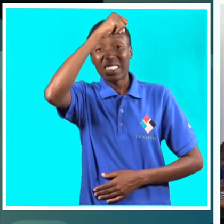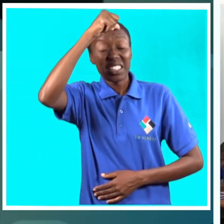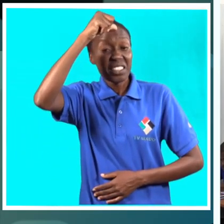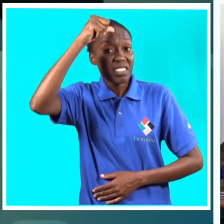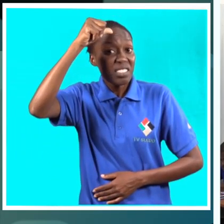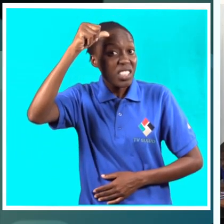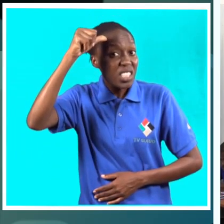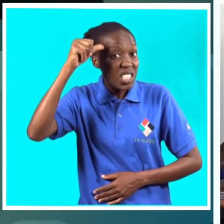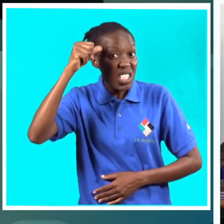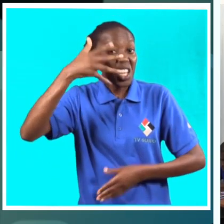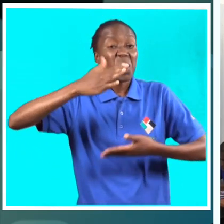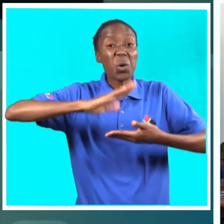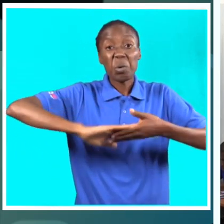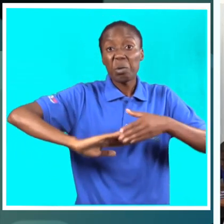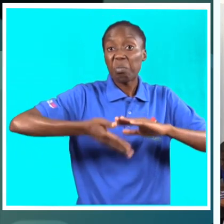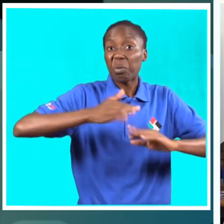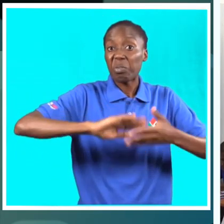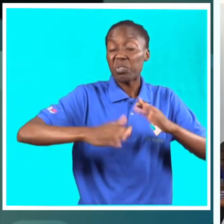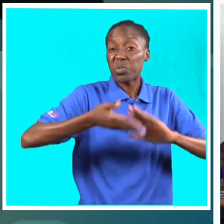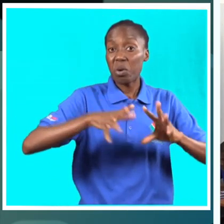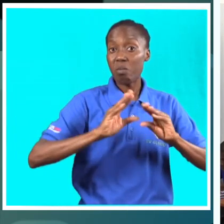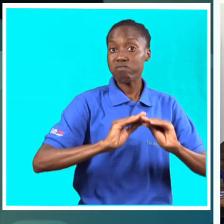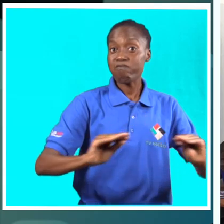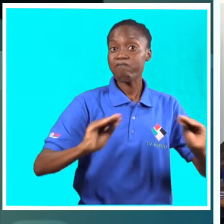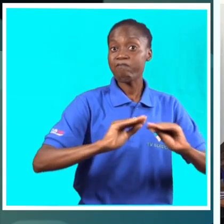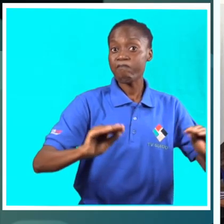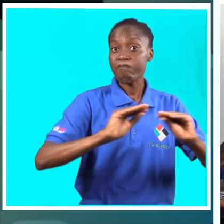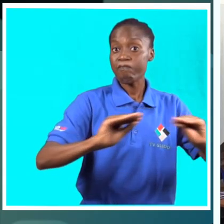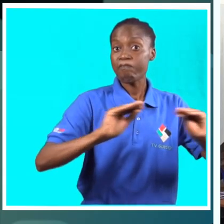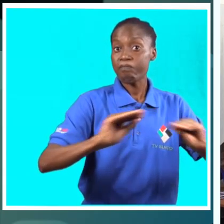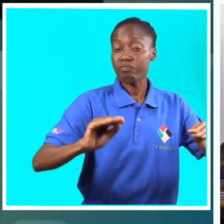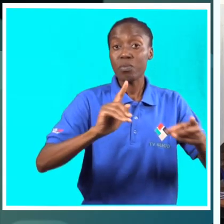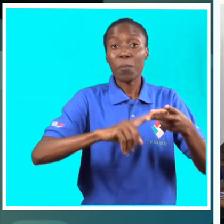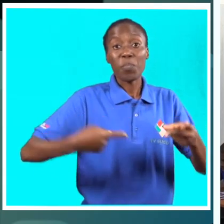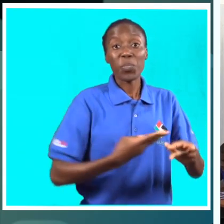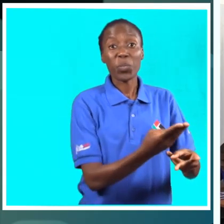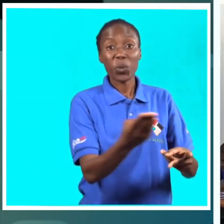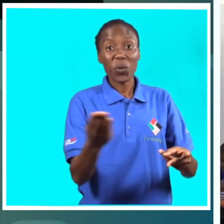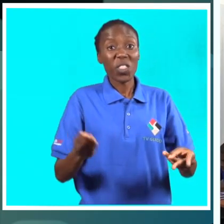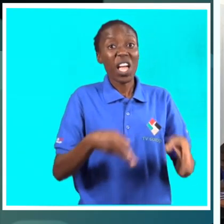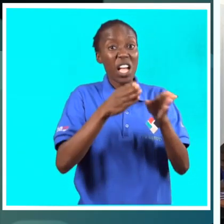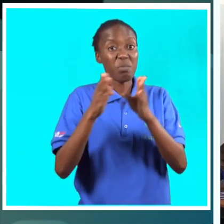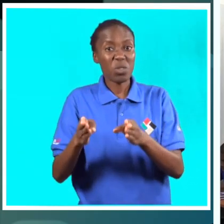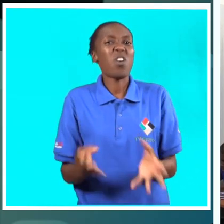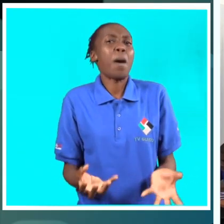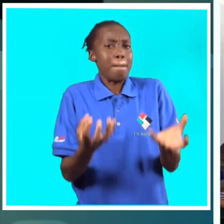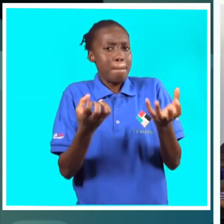um desafio para si. Por isso, pretendem entender como funciona este processo.